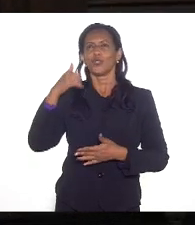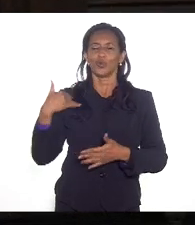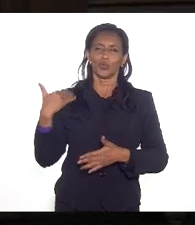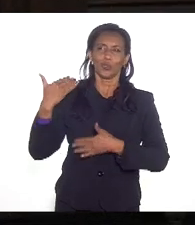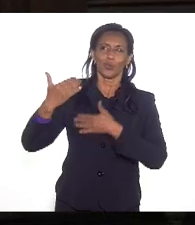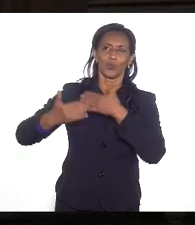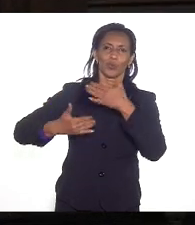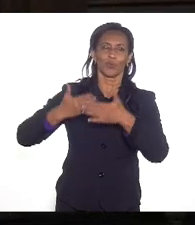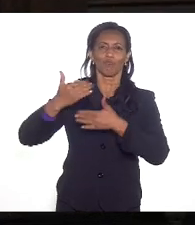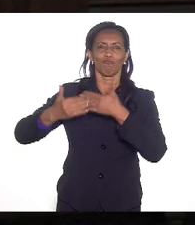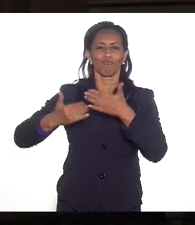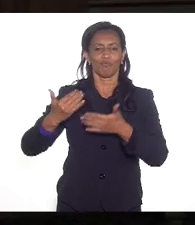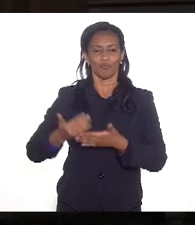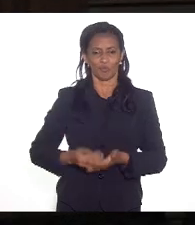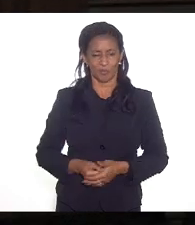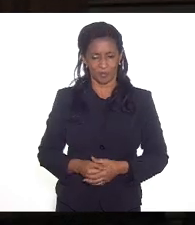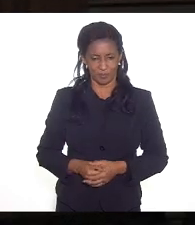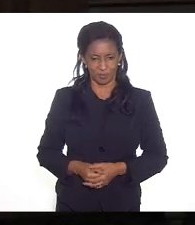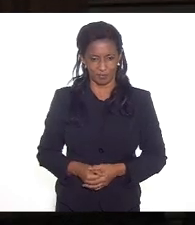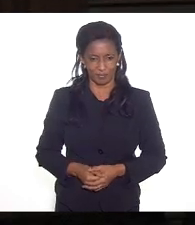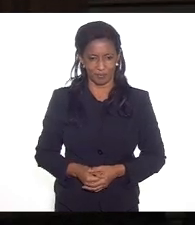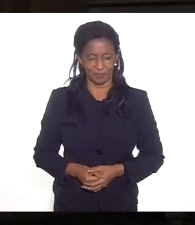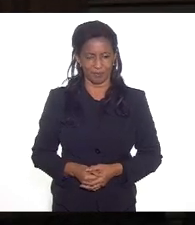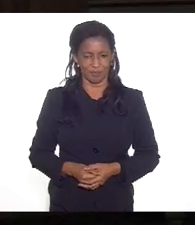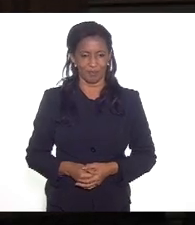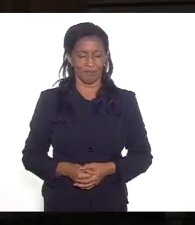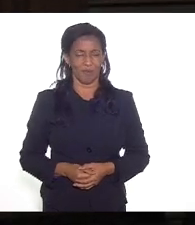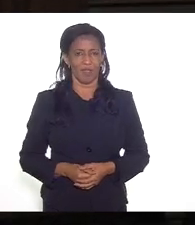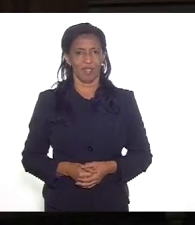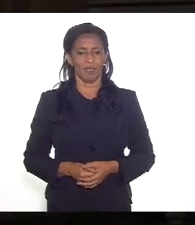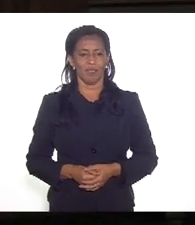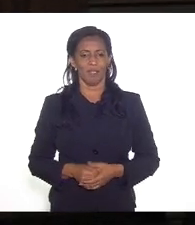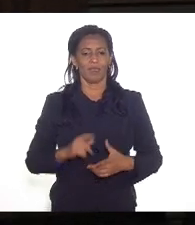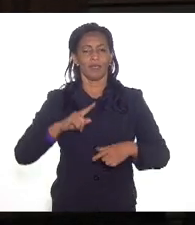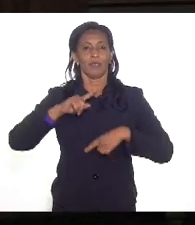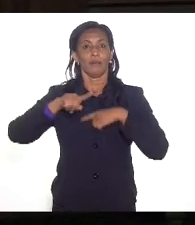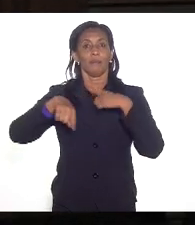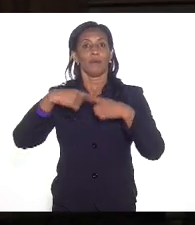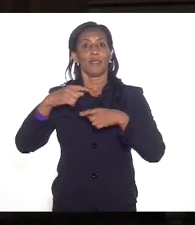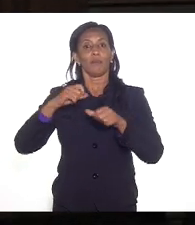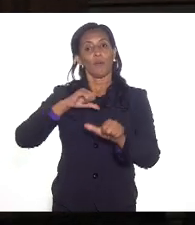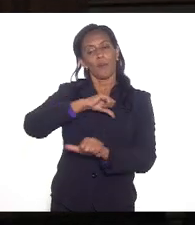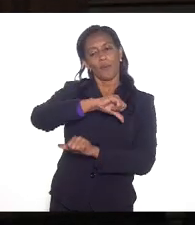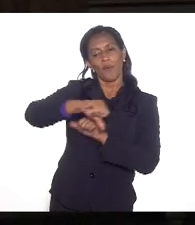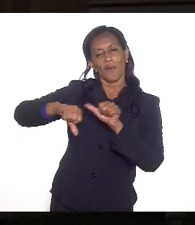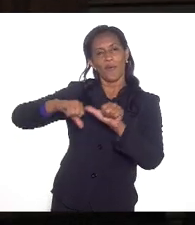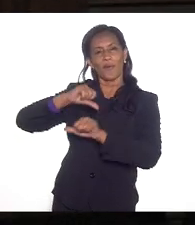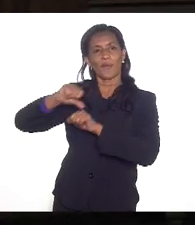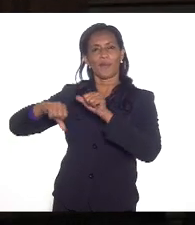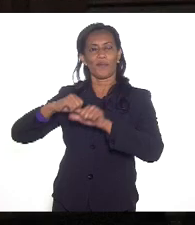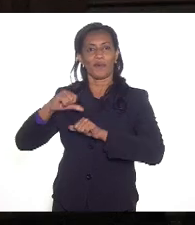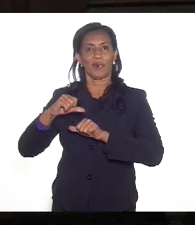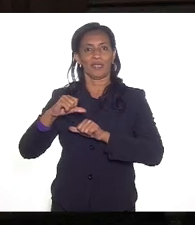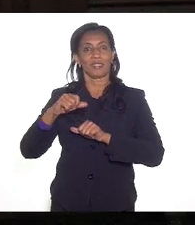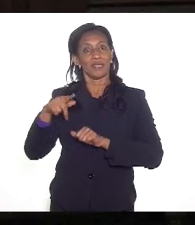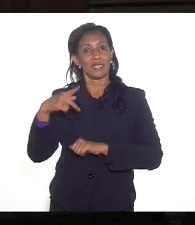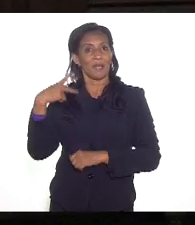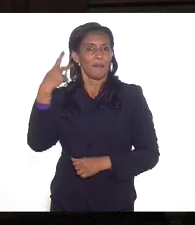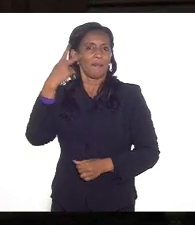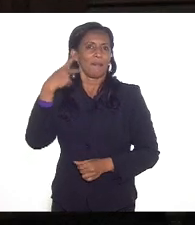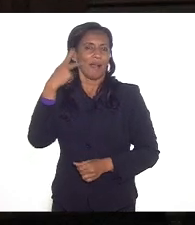isso foi a Cadeia Velha só depois seu parlamento brasileiro